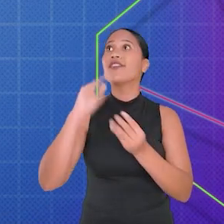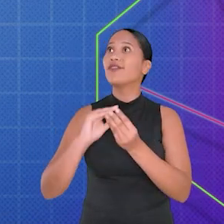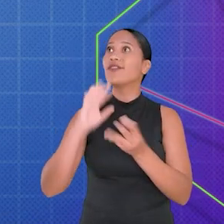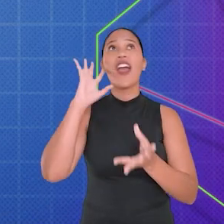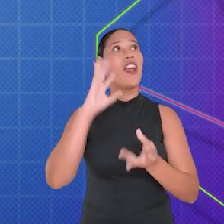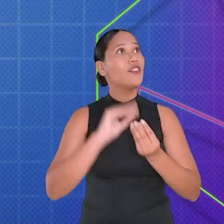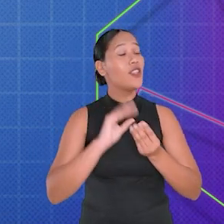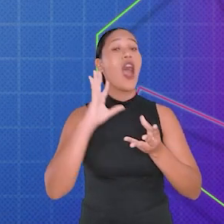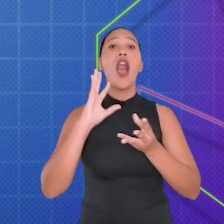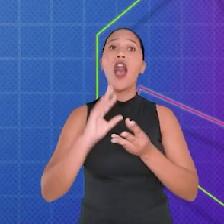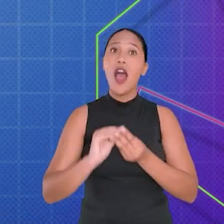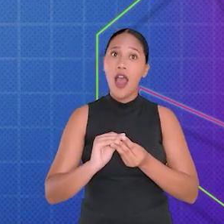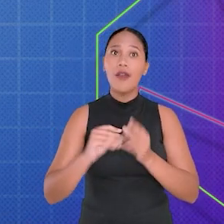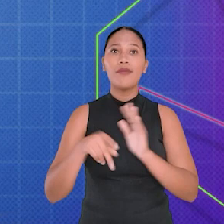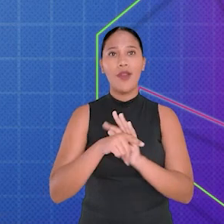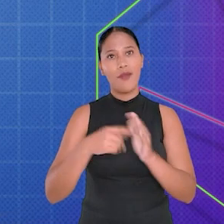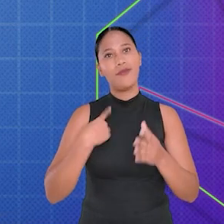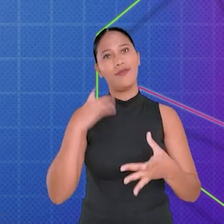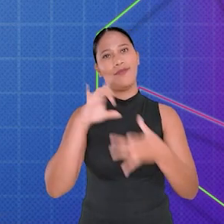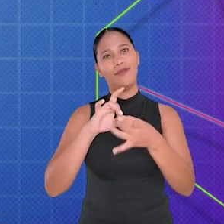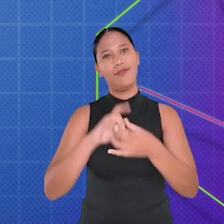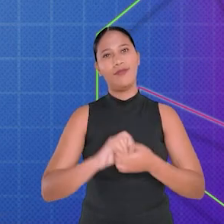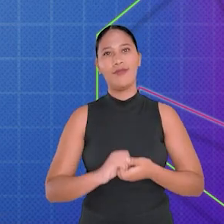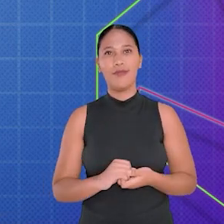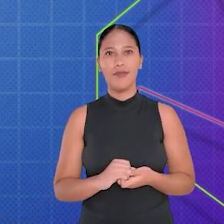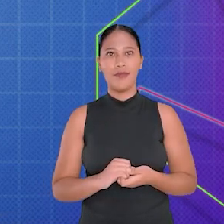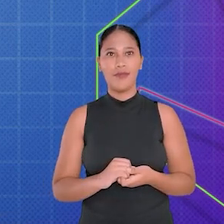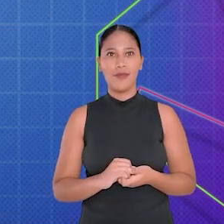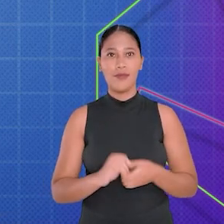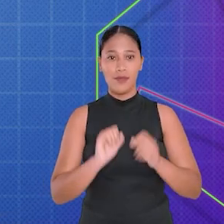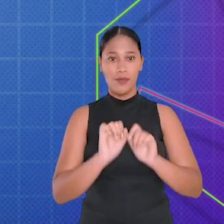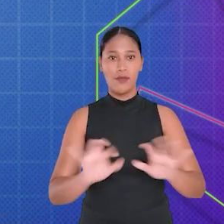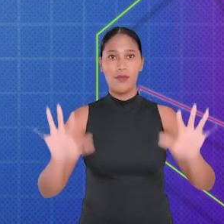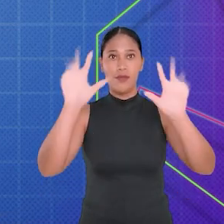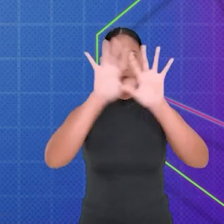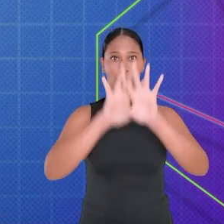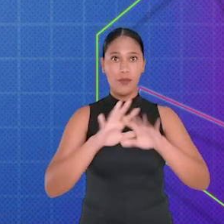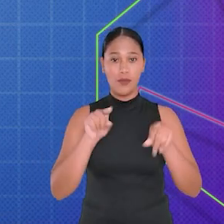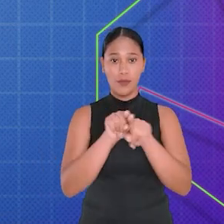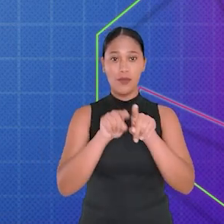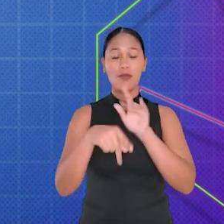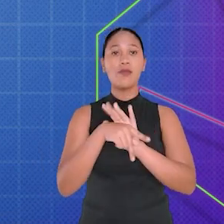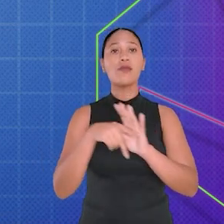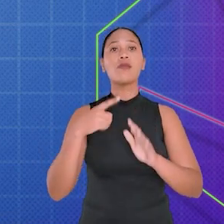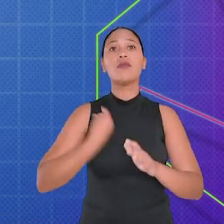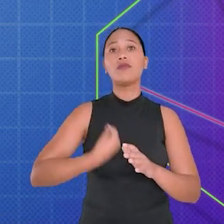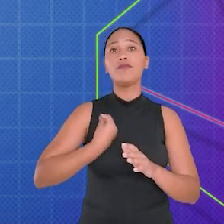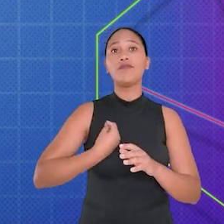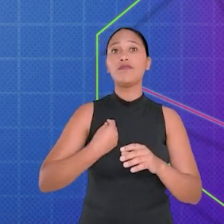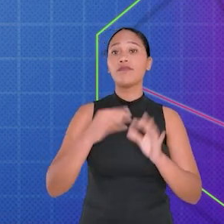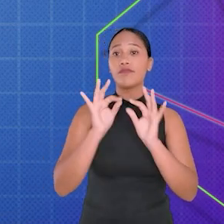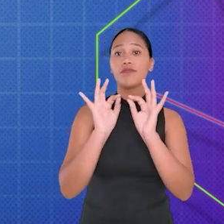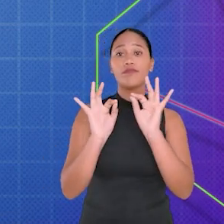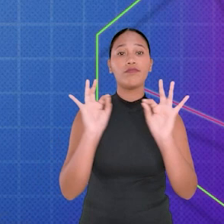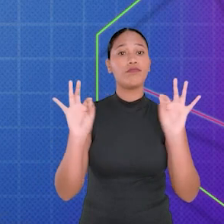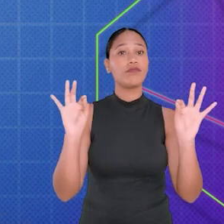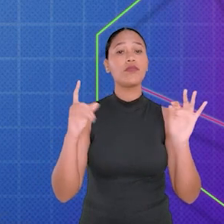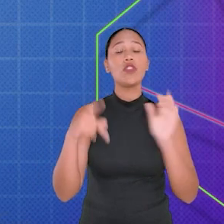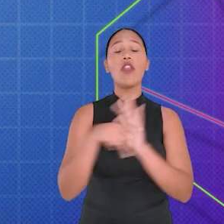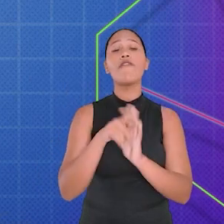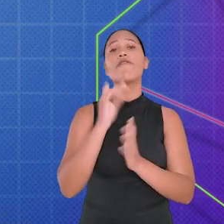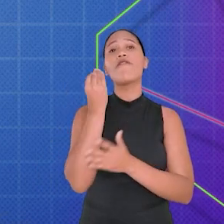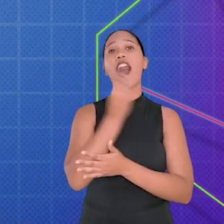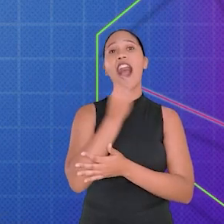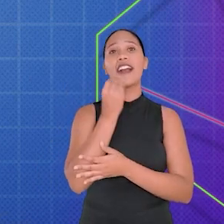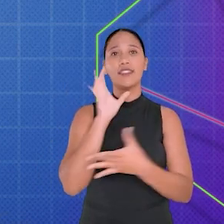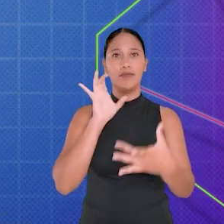e compreensíveis pelo jogador, permitindo uma navegação intuitiva do jogo. As interfaces de usuário devem